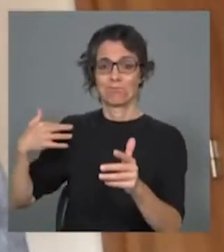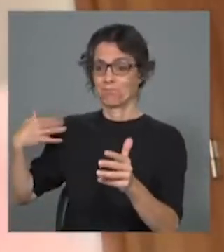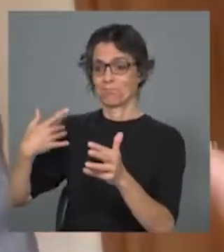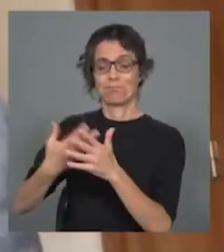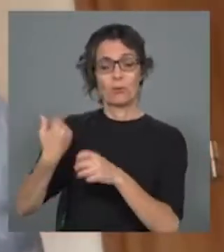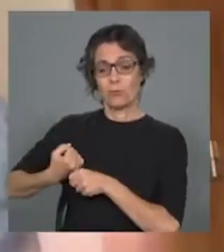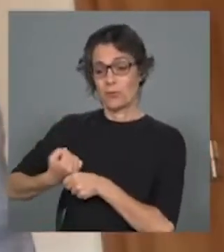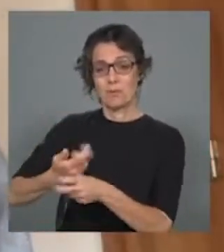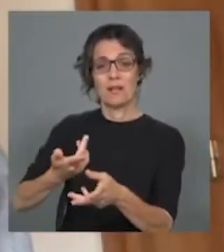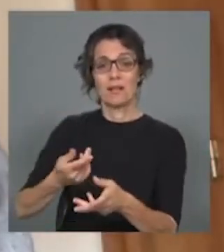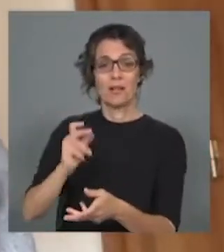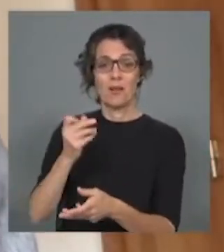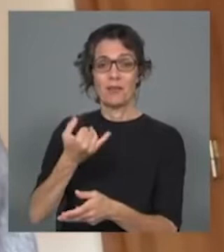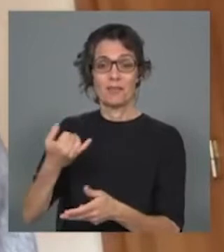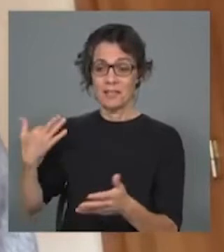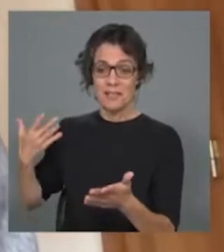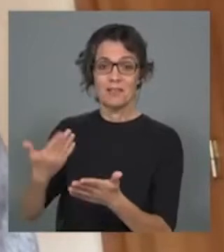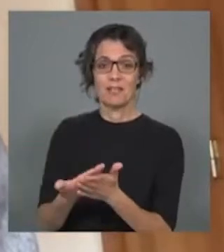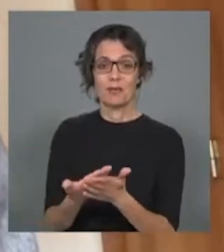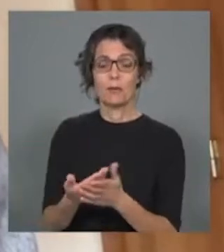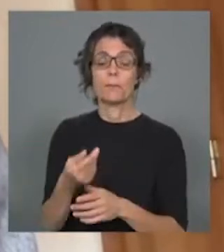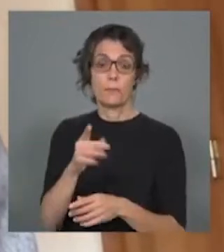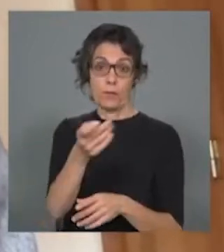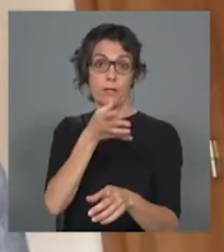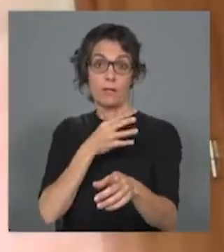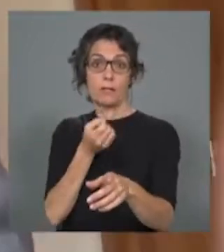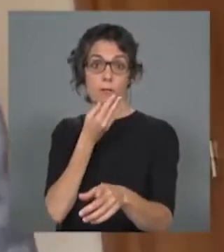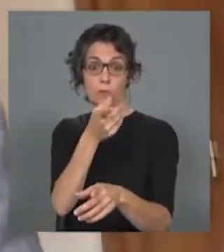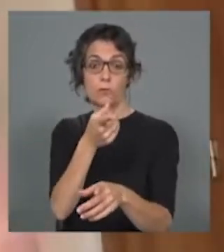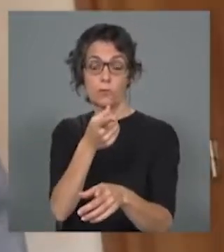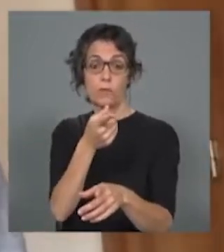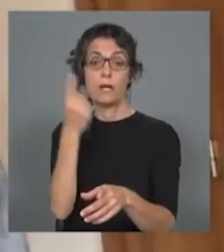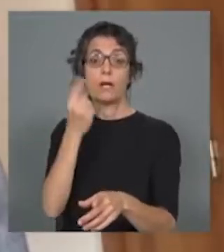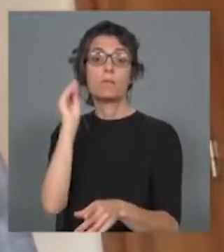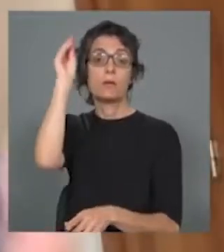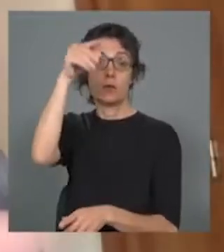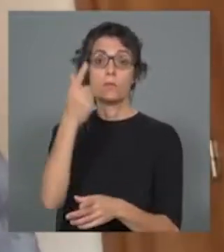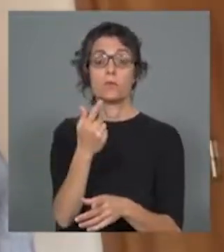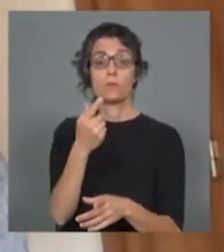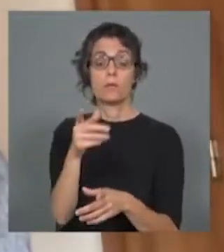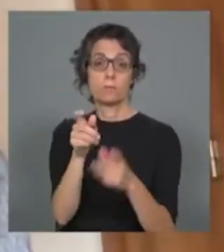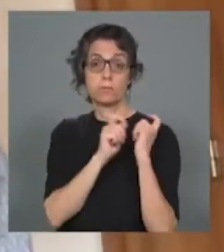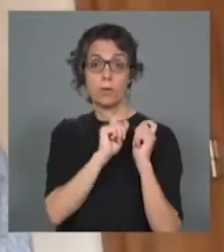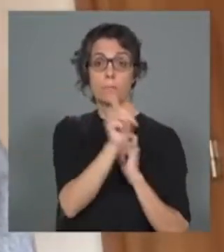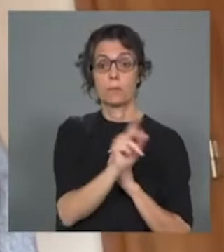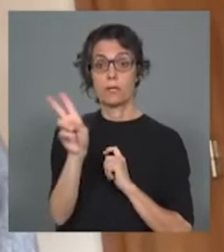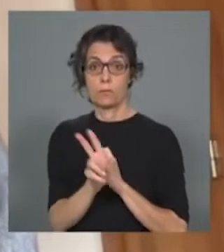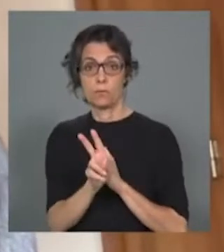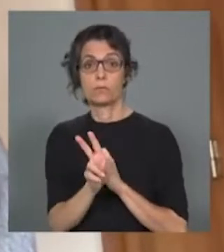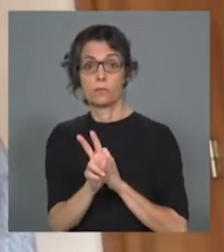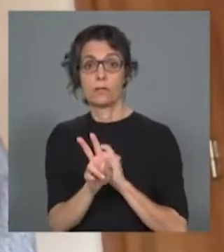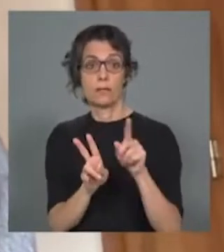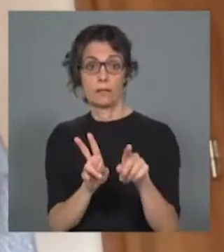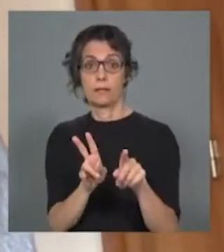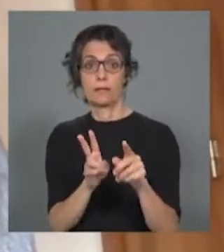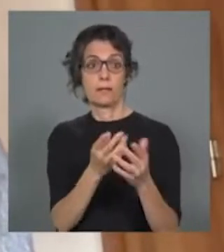anos. Referi há pouco a tomada de posse do Presidente da República, quer a primeira, quer a segunda, que foram pautados por